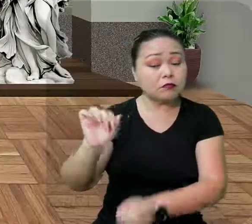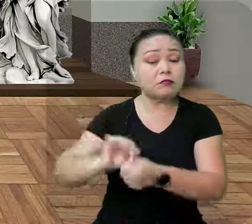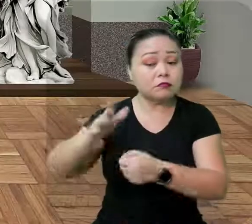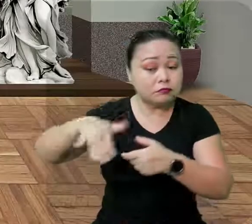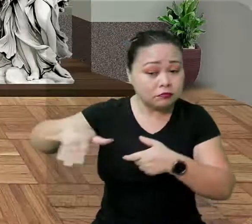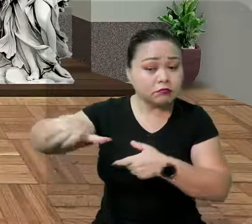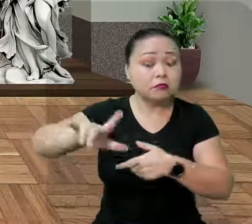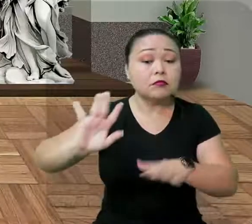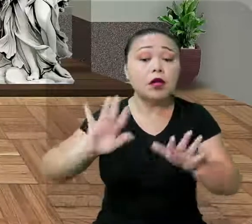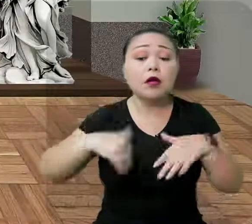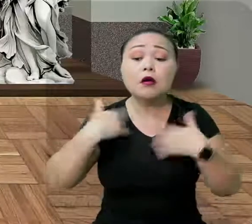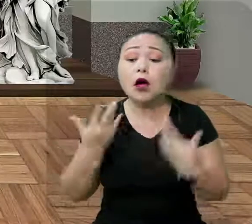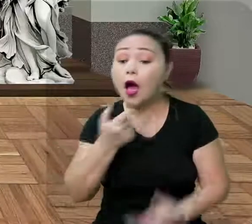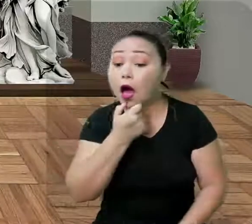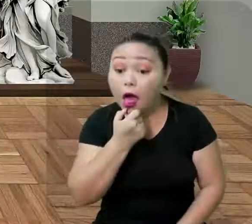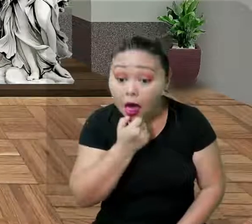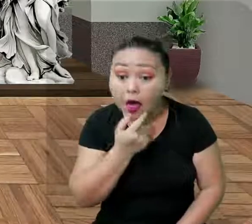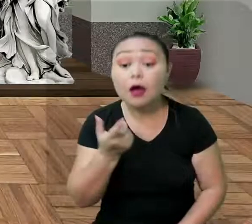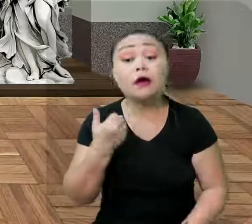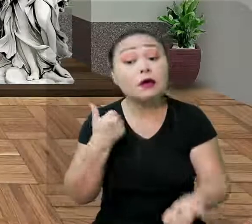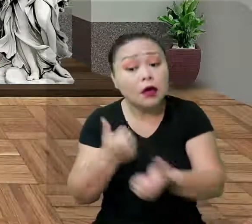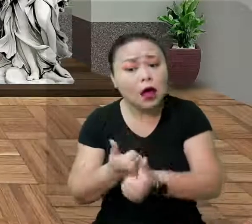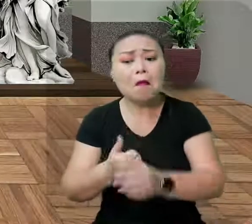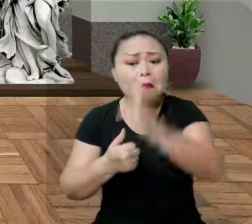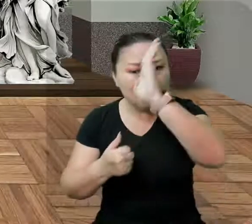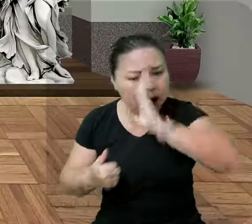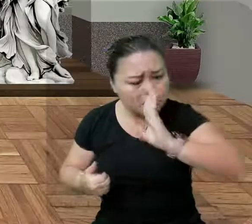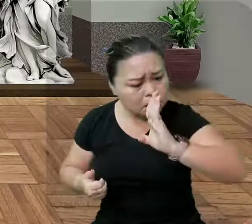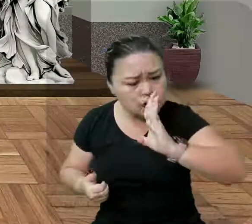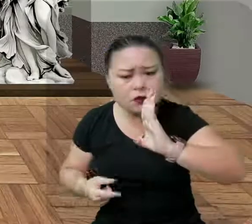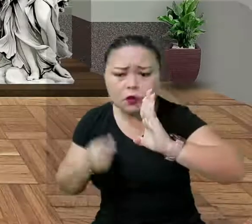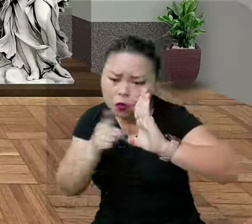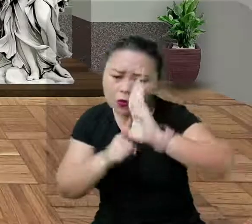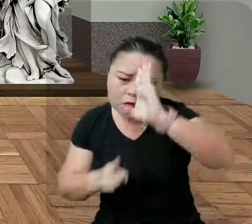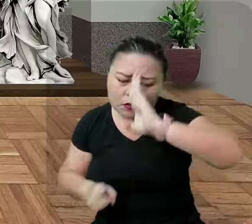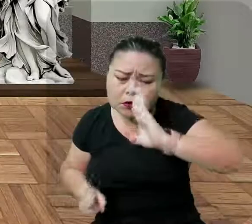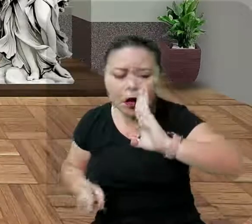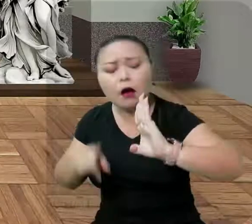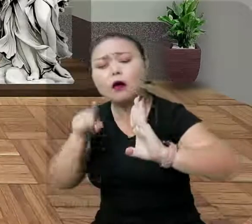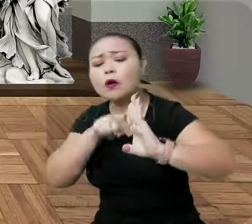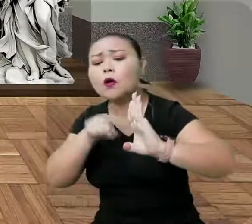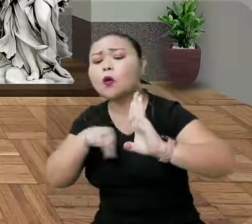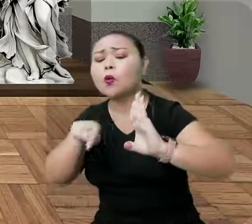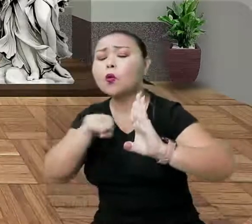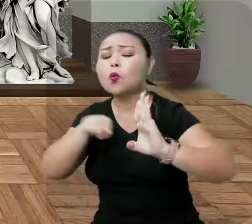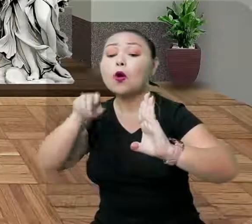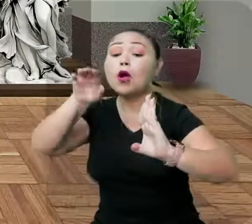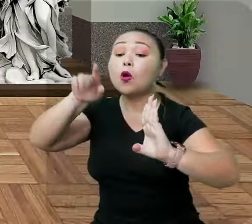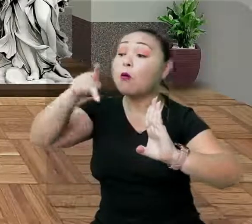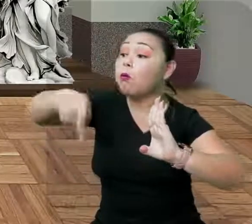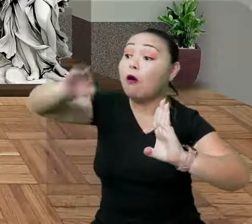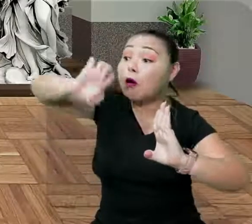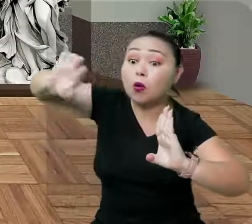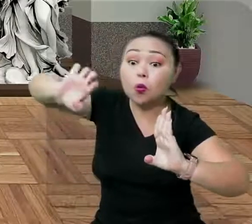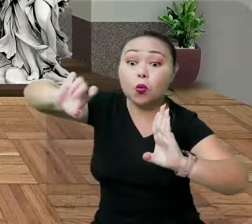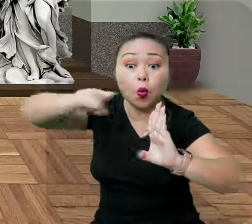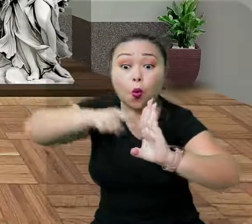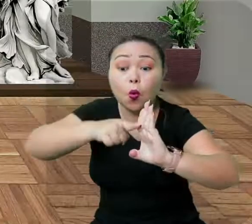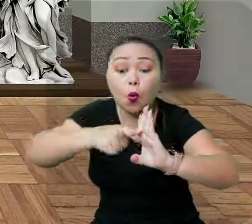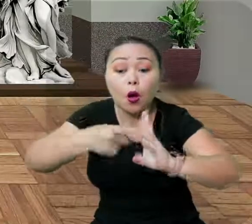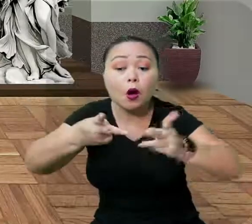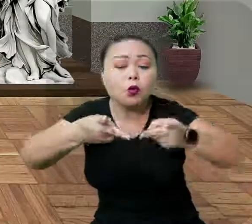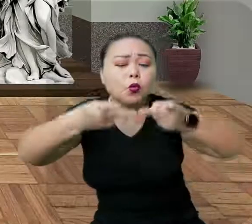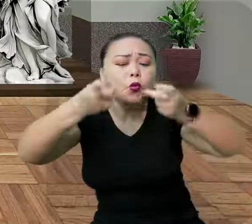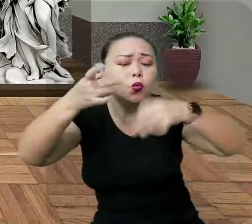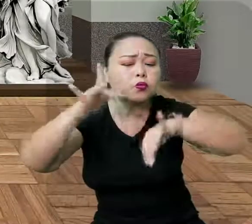equinocial a nos empresas também tentado então Brasil era visto pelos pelo povo europeu como a mina de